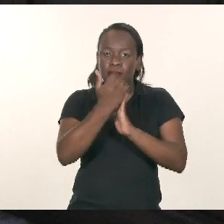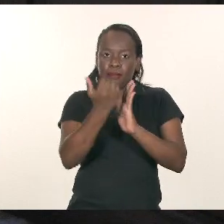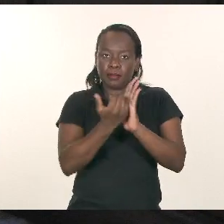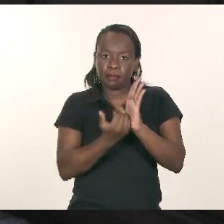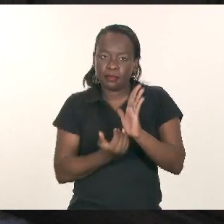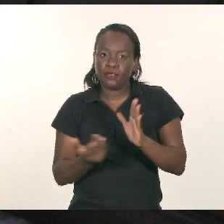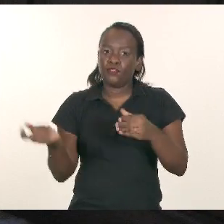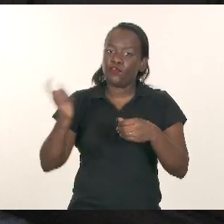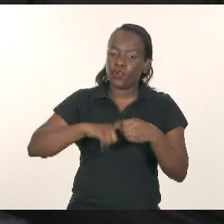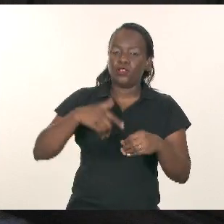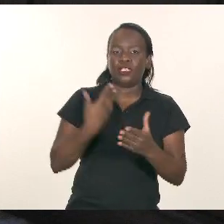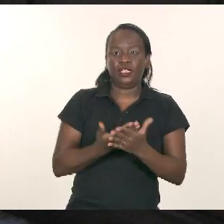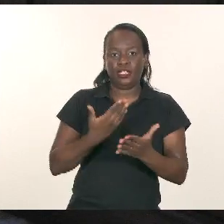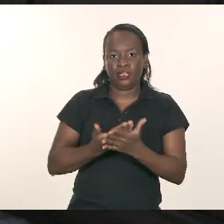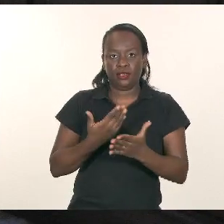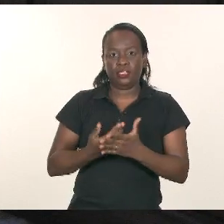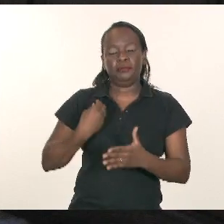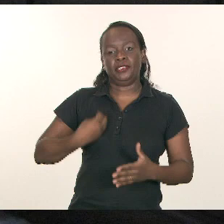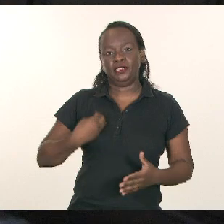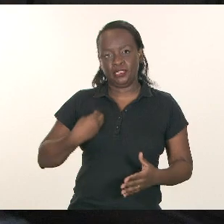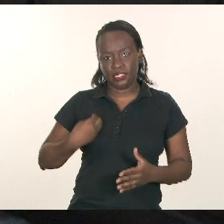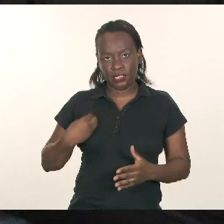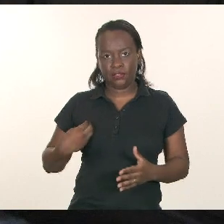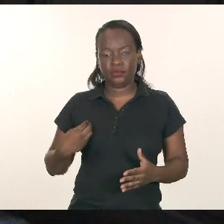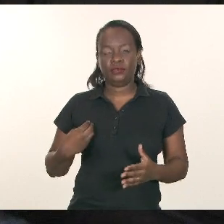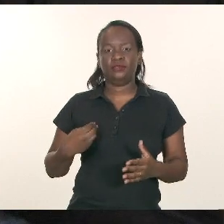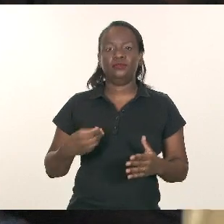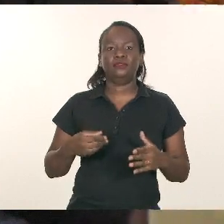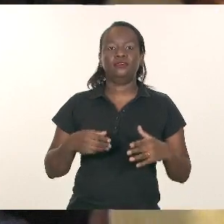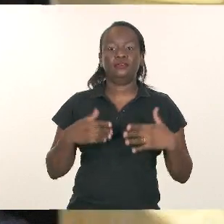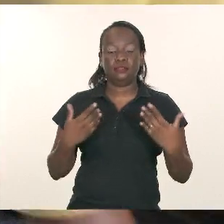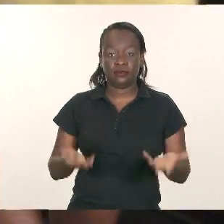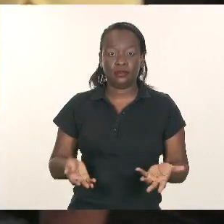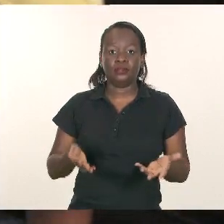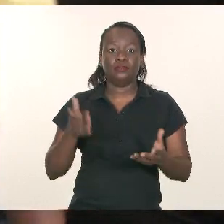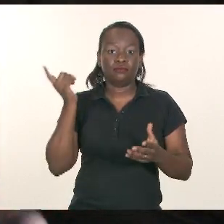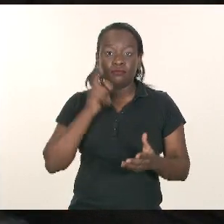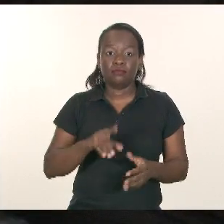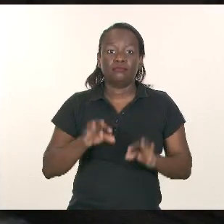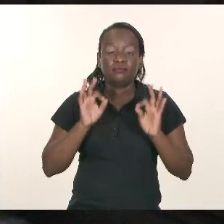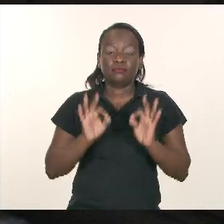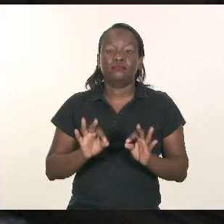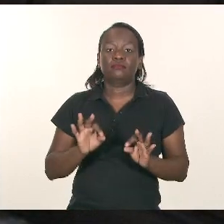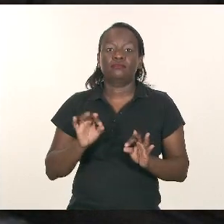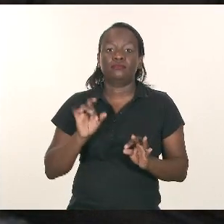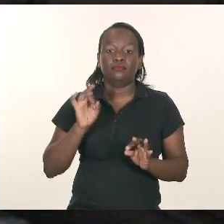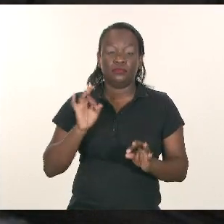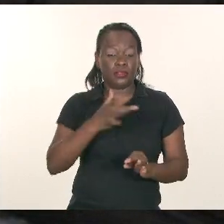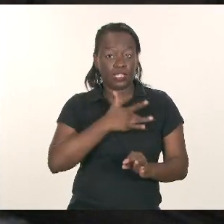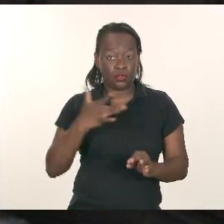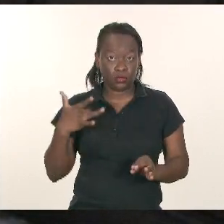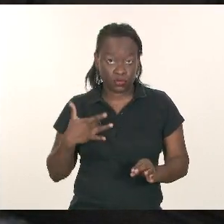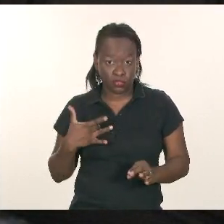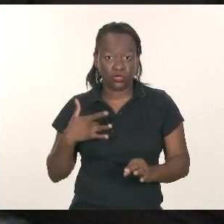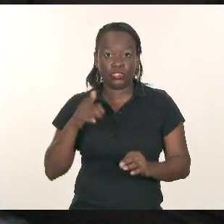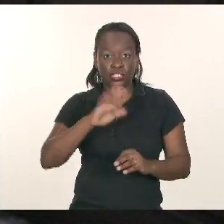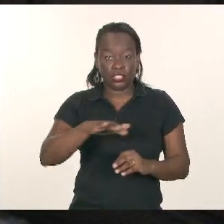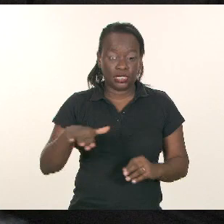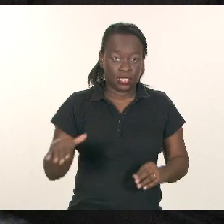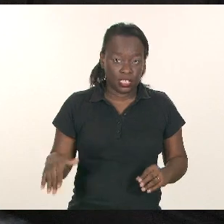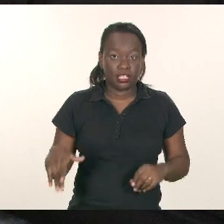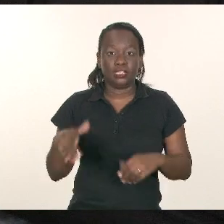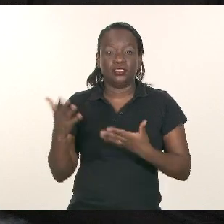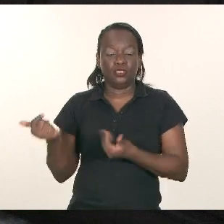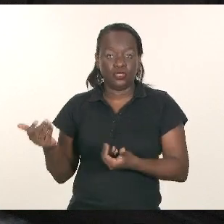de retorno às aulas de forma presencial que garanta não só a saúde das nossas crianças